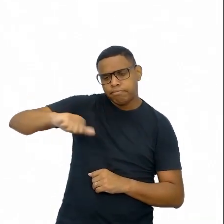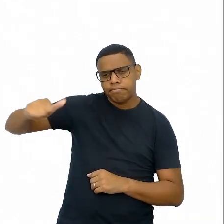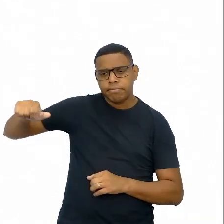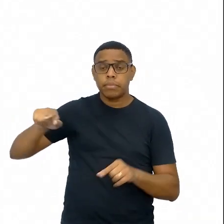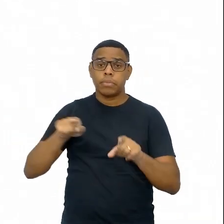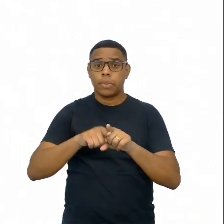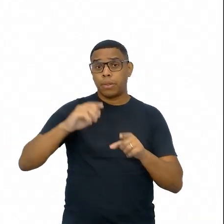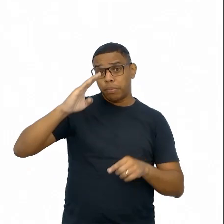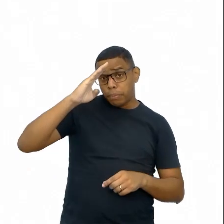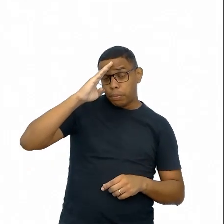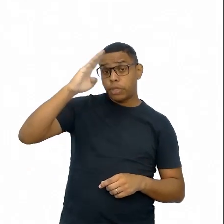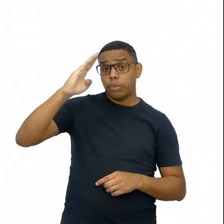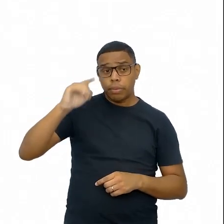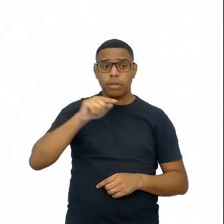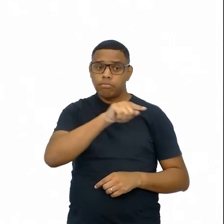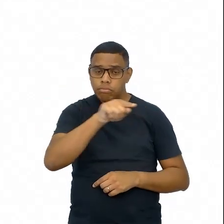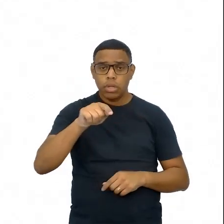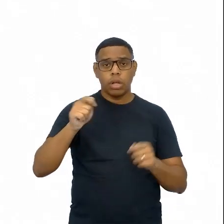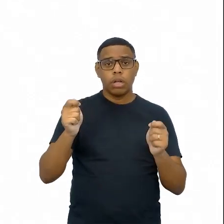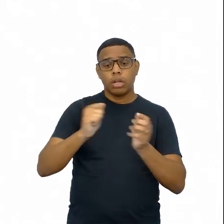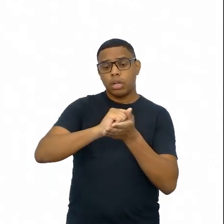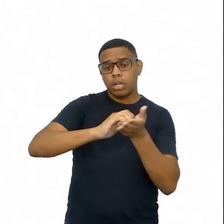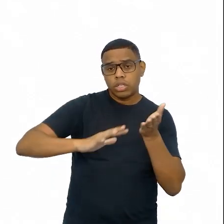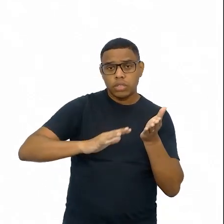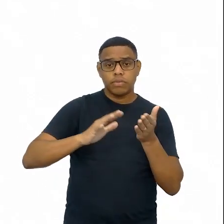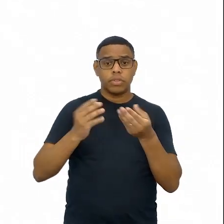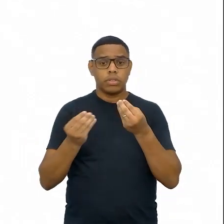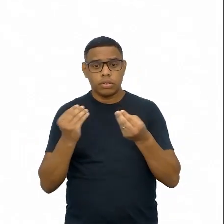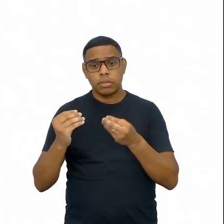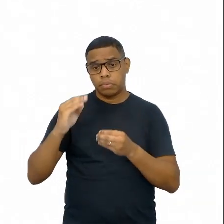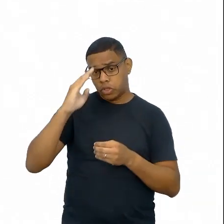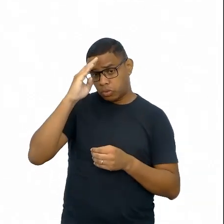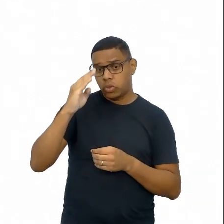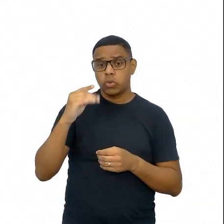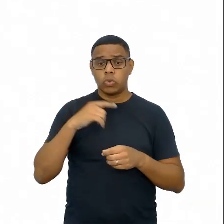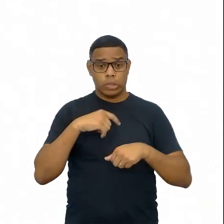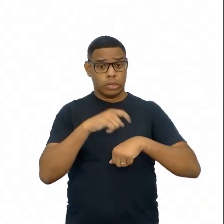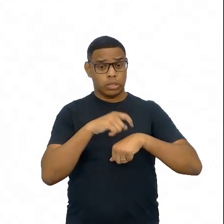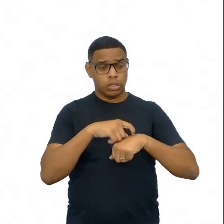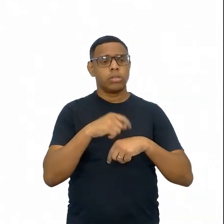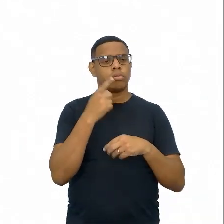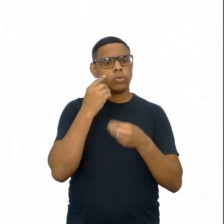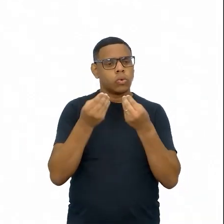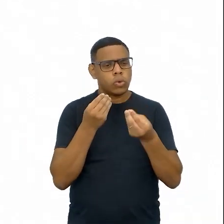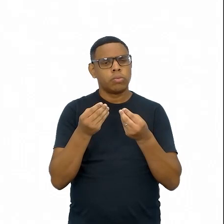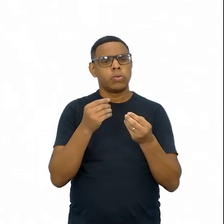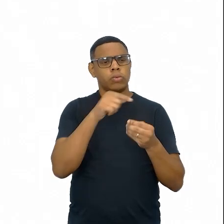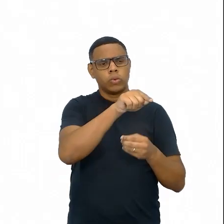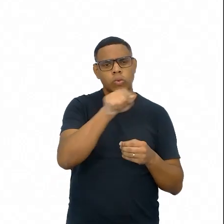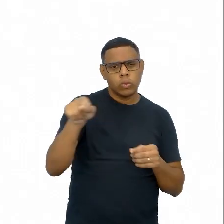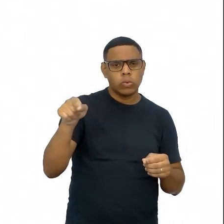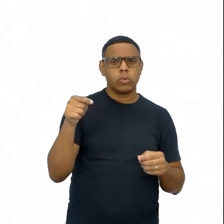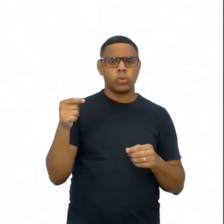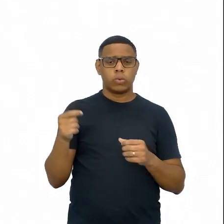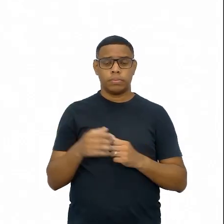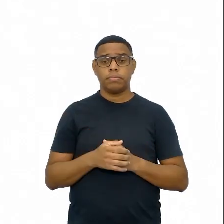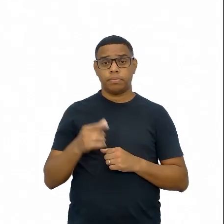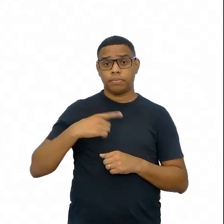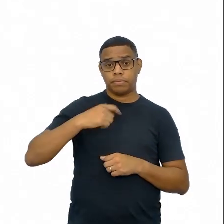principalmente durante o desenvolvimento das atividades, principalmente, né, através, aliás,